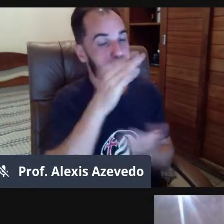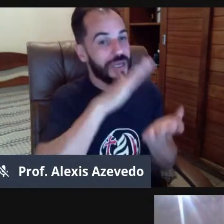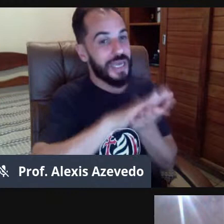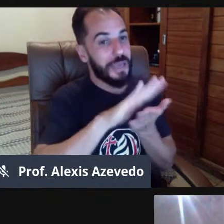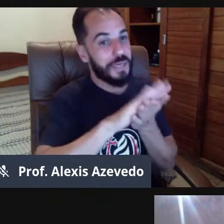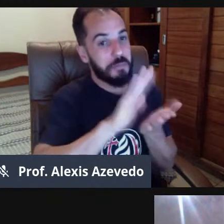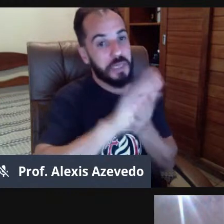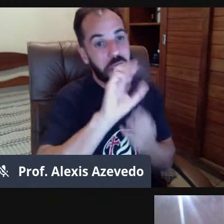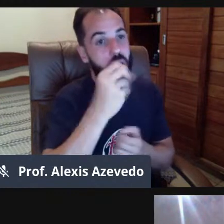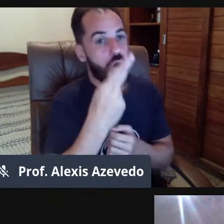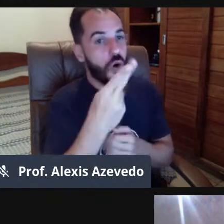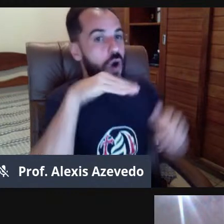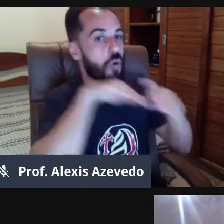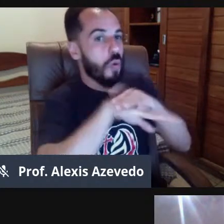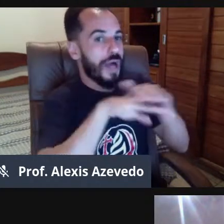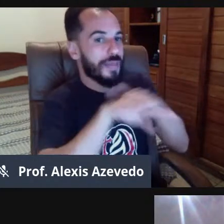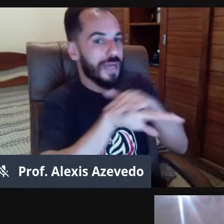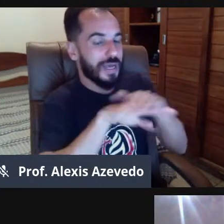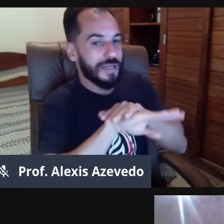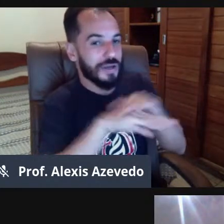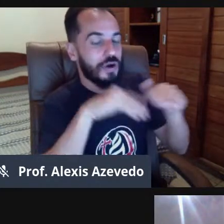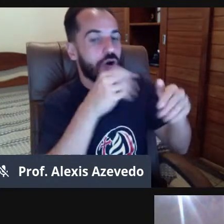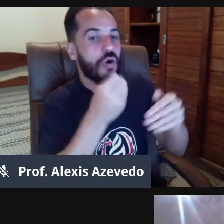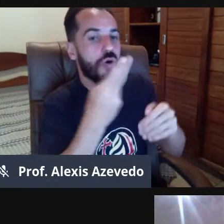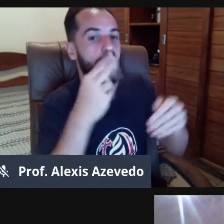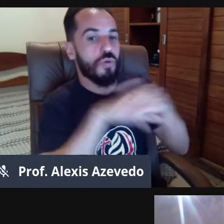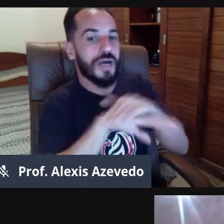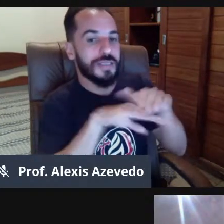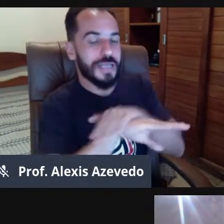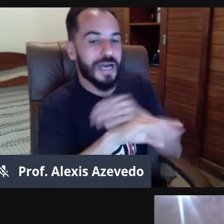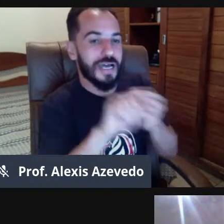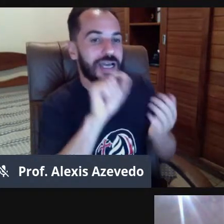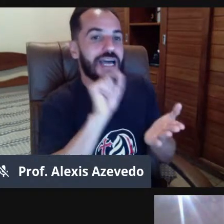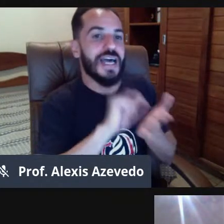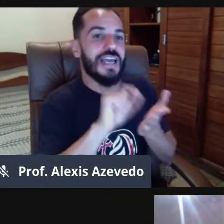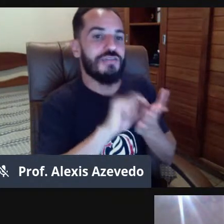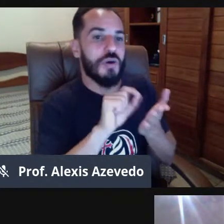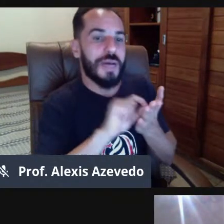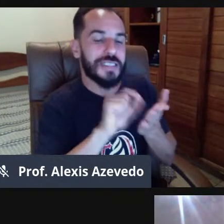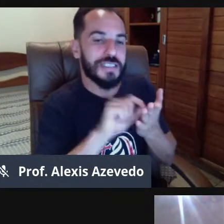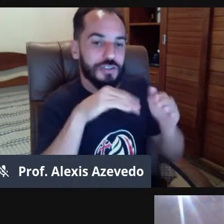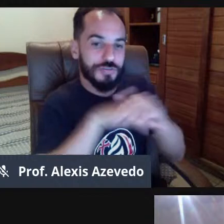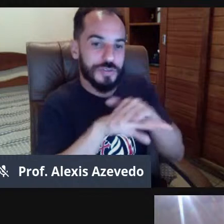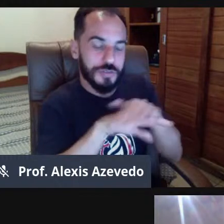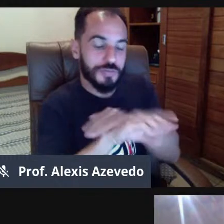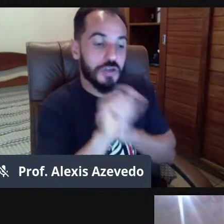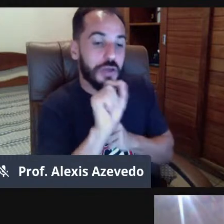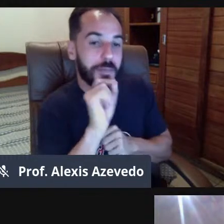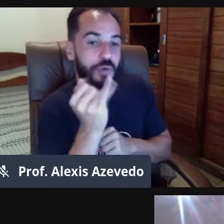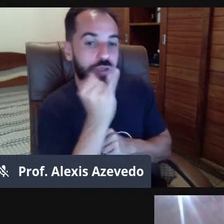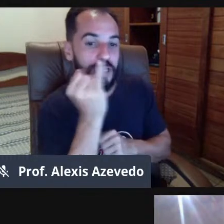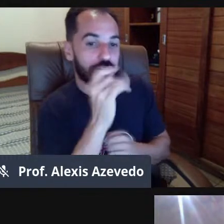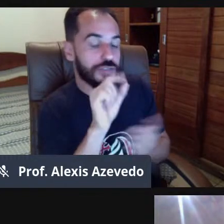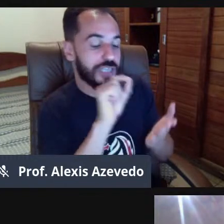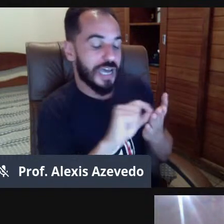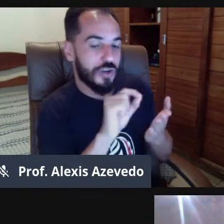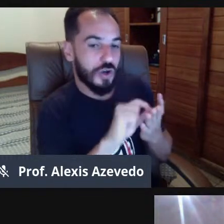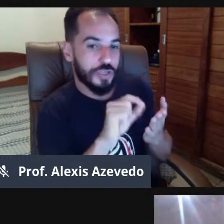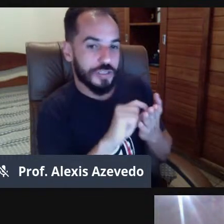vai disponibilizar, é nesse sentido de você ir fazendo suas anotações. Eu acho que o bacana mesmo é